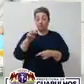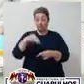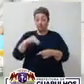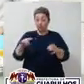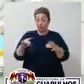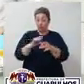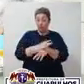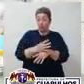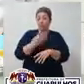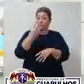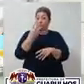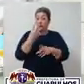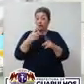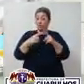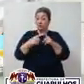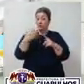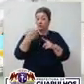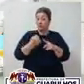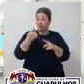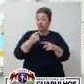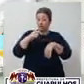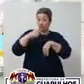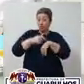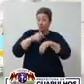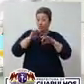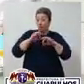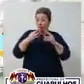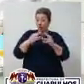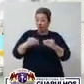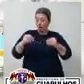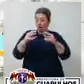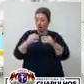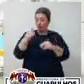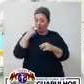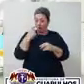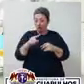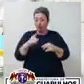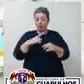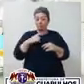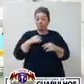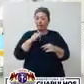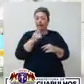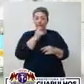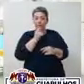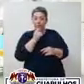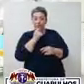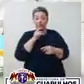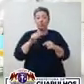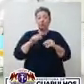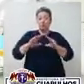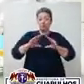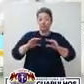Depois de 5 minutos, o nosso 4 leite de batedeira vai ficar nesse ponto. Essa vai ser a consistência. Eu acabei não falando para